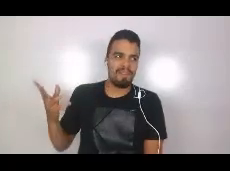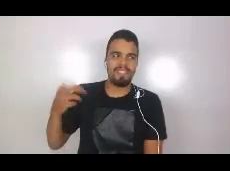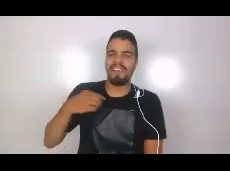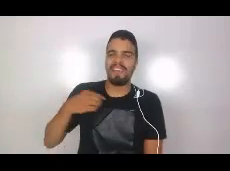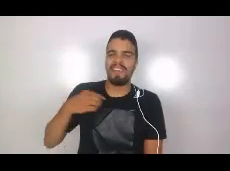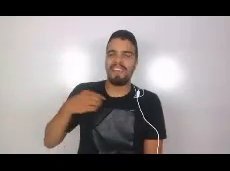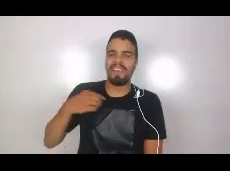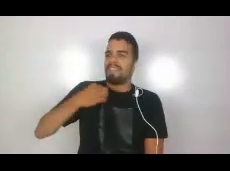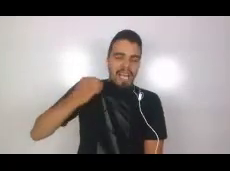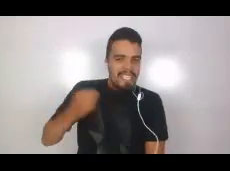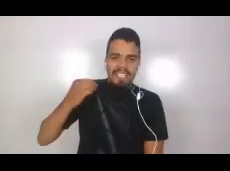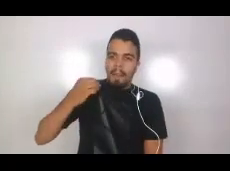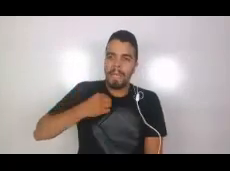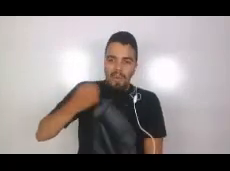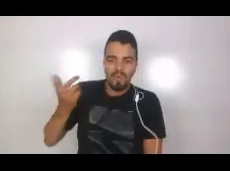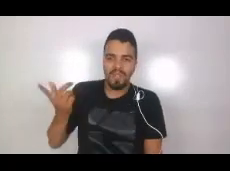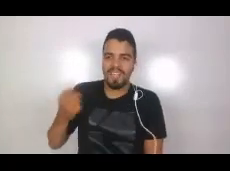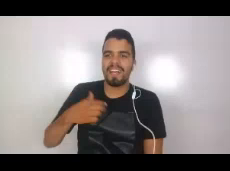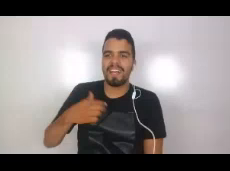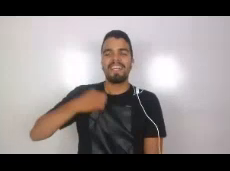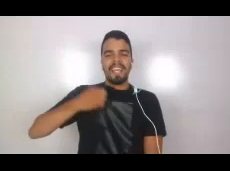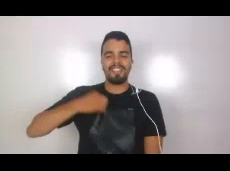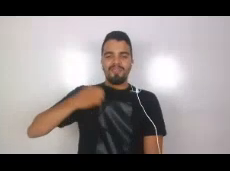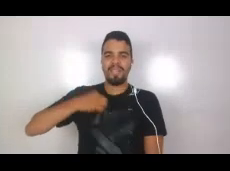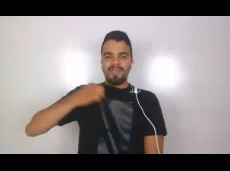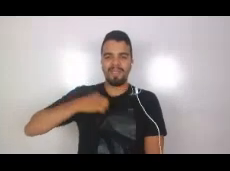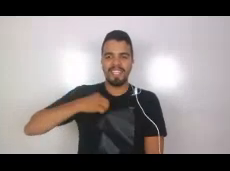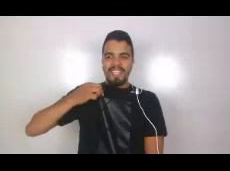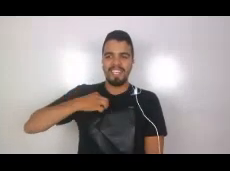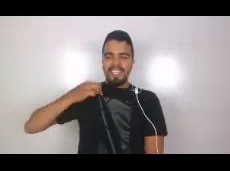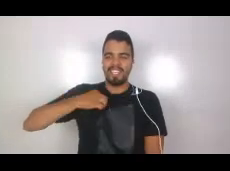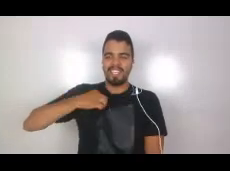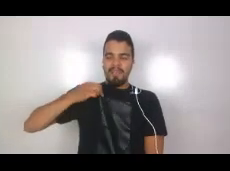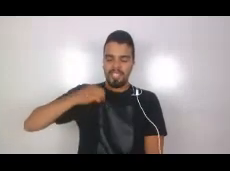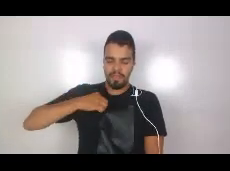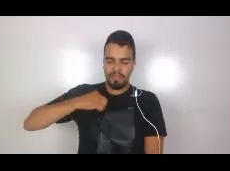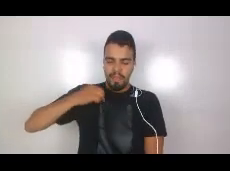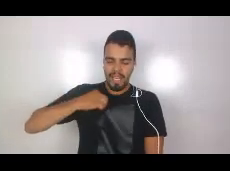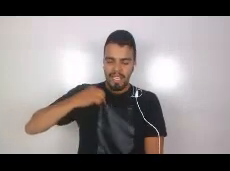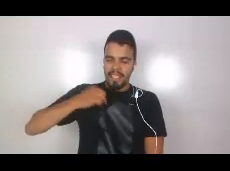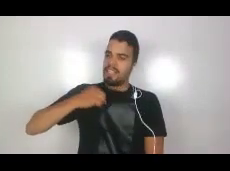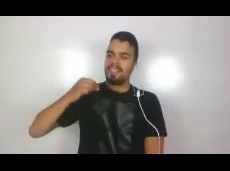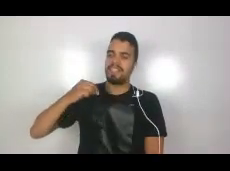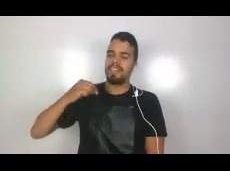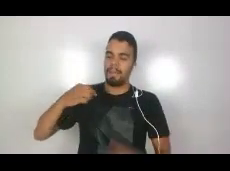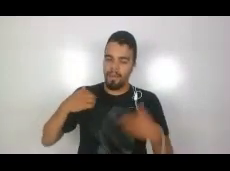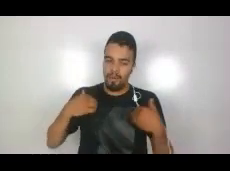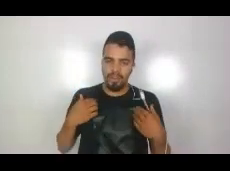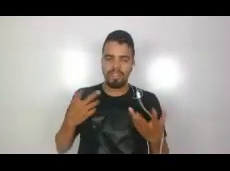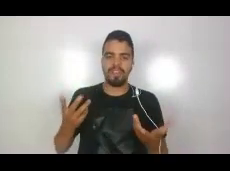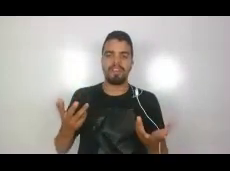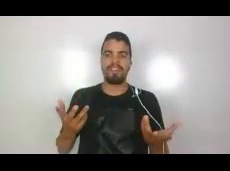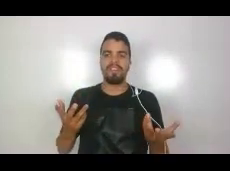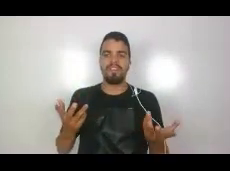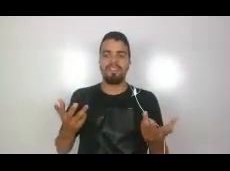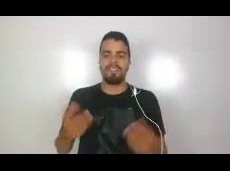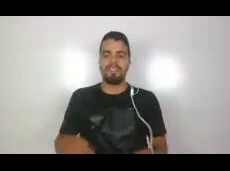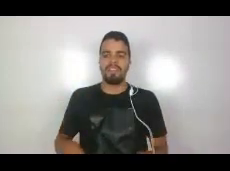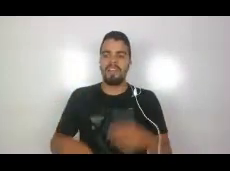Certamente você vai responder camisa, blusa. E é isso mesmo, né? Geralmente a gente pega aqui,